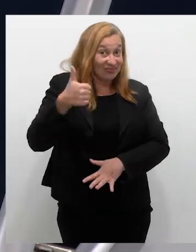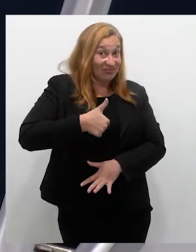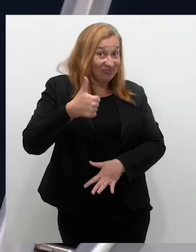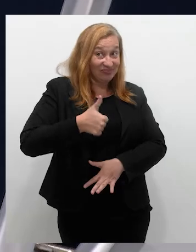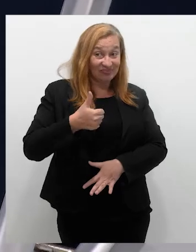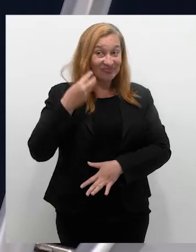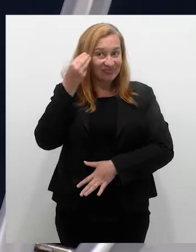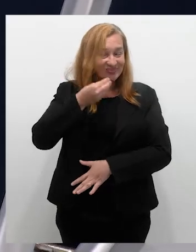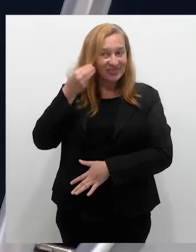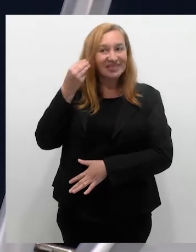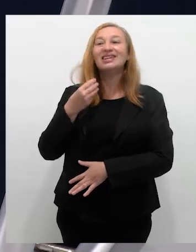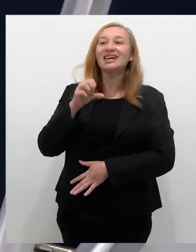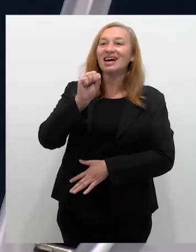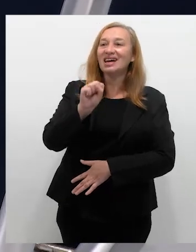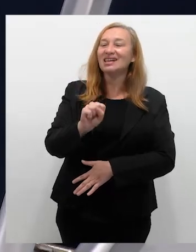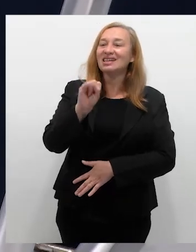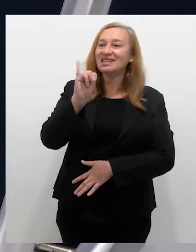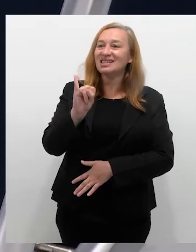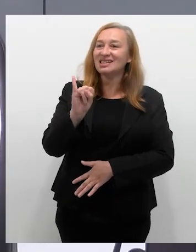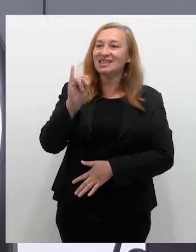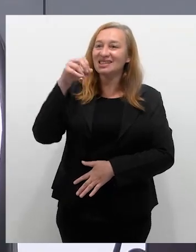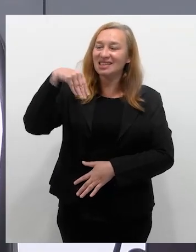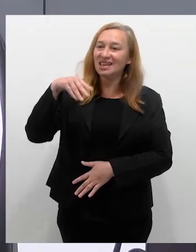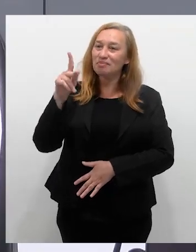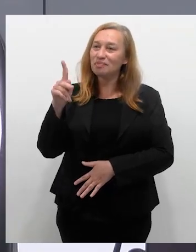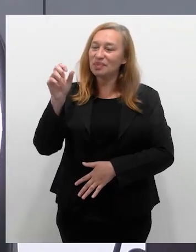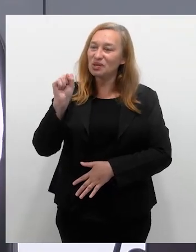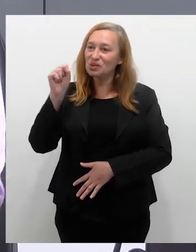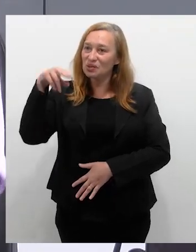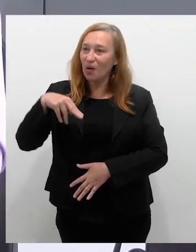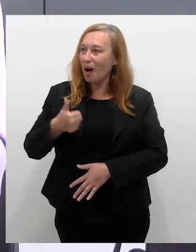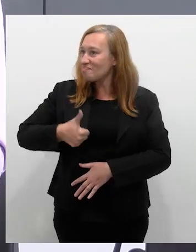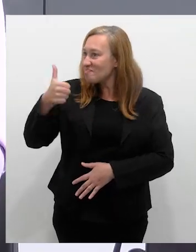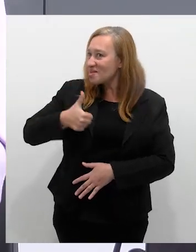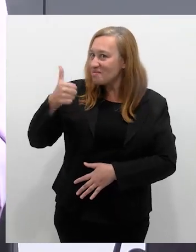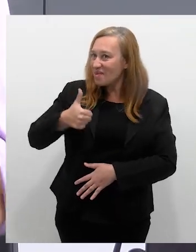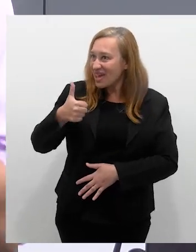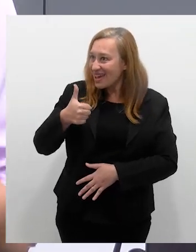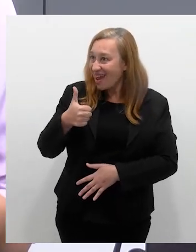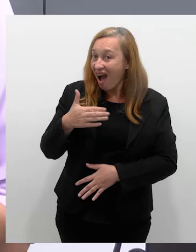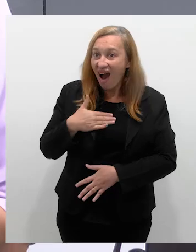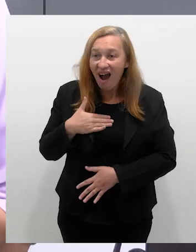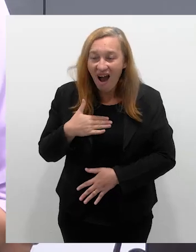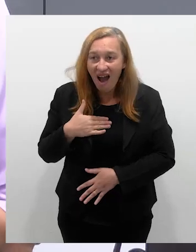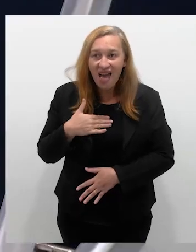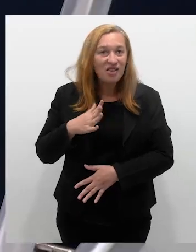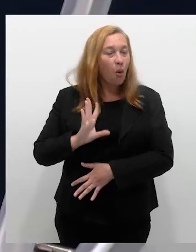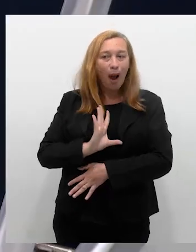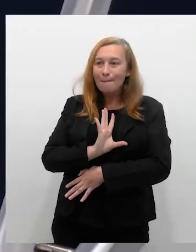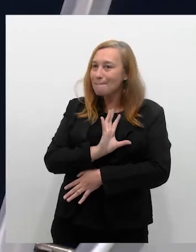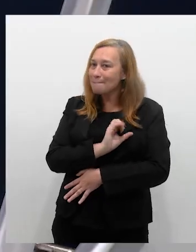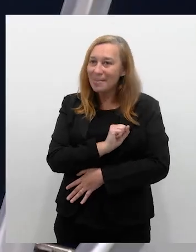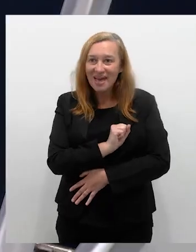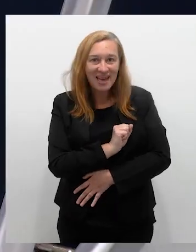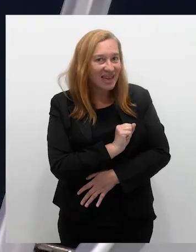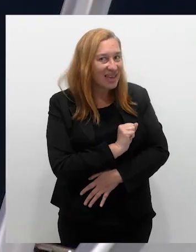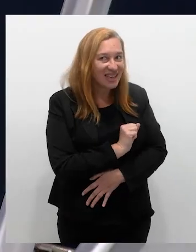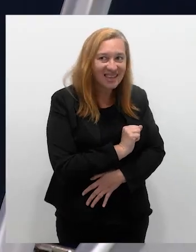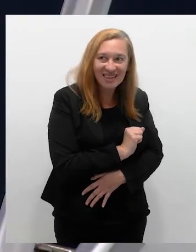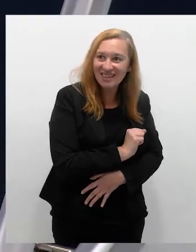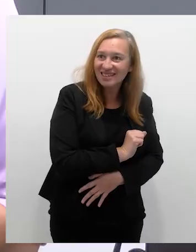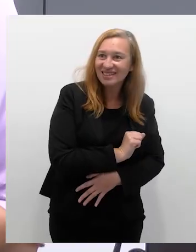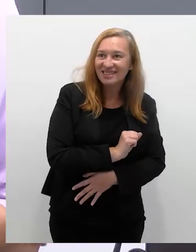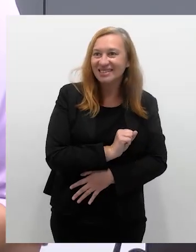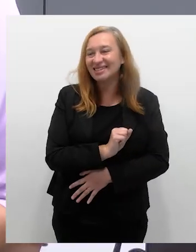Primeira dublagem, os Simpsons. Tipo, agora essa... O quê? A primeira dublagem? Os Simpsons. Os Simpsons, eu amei. Foi uma